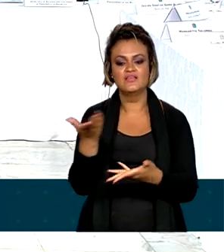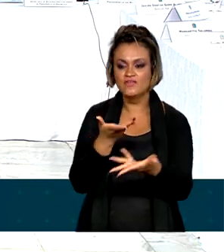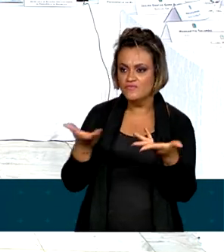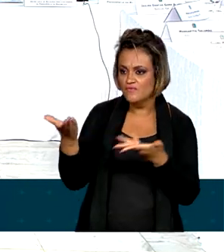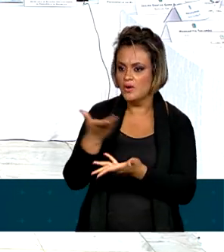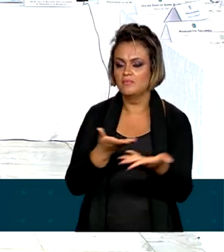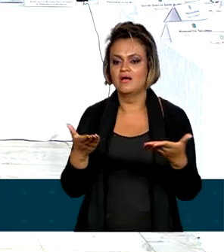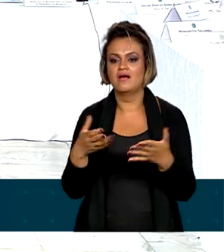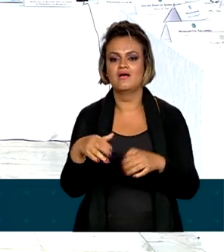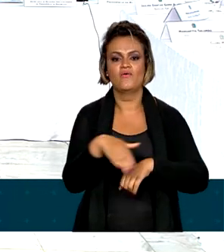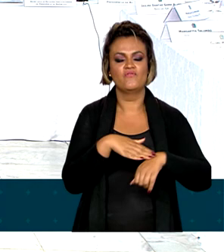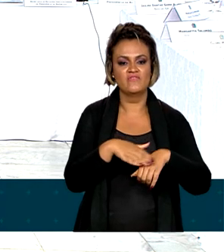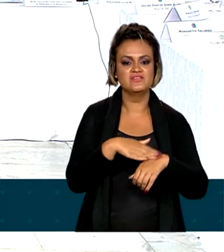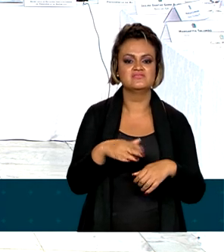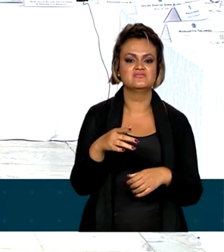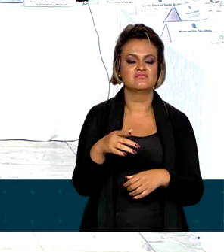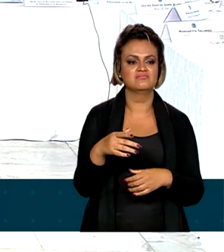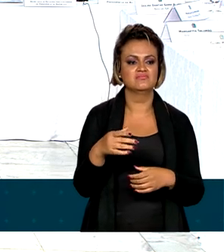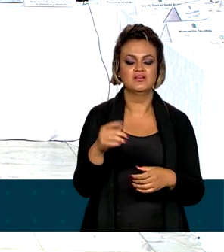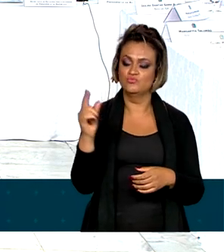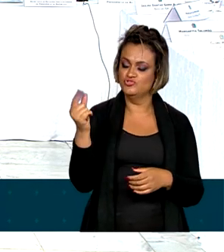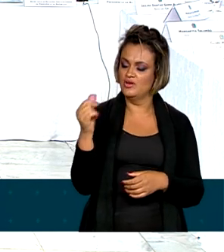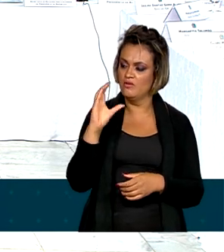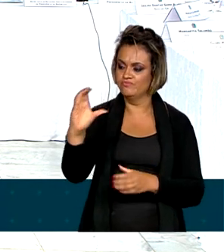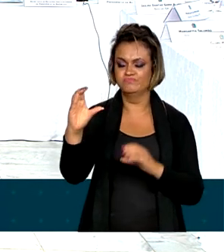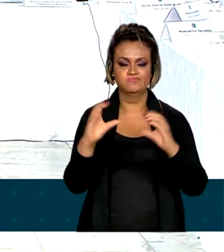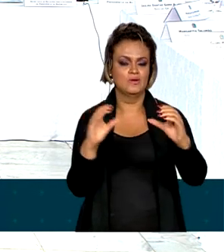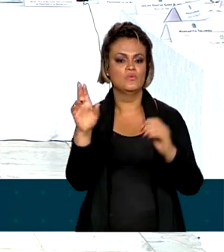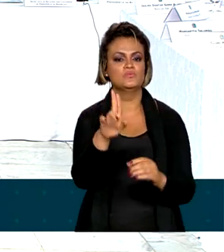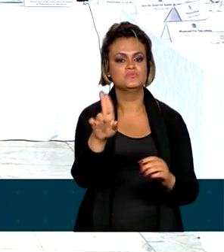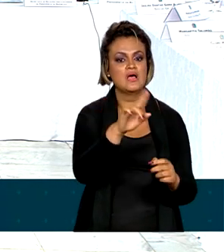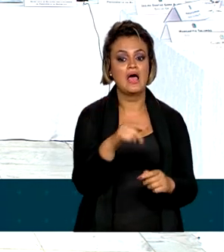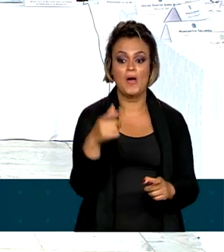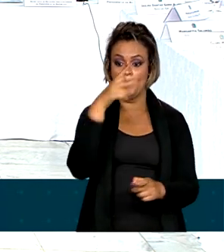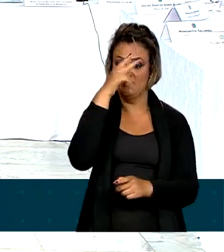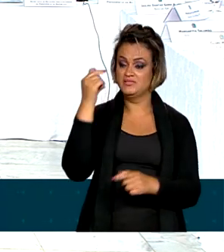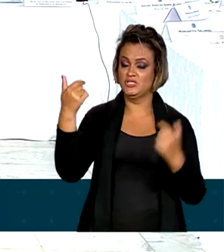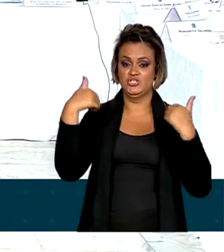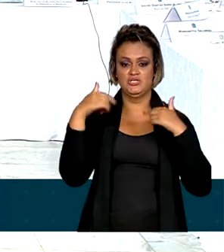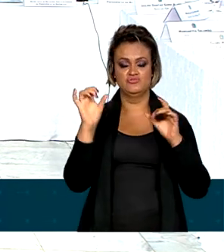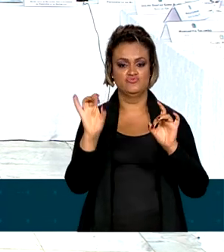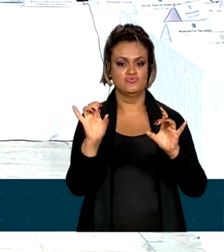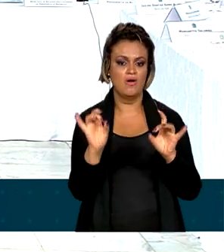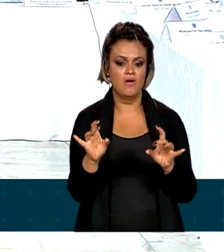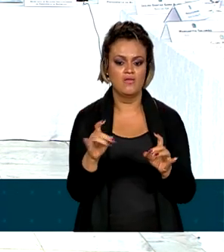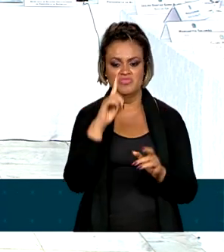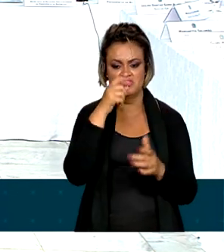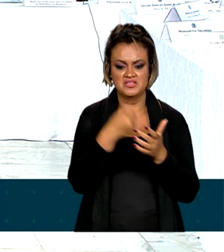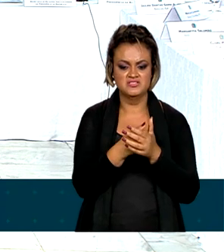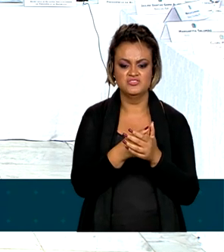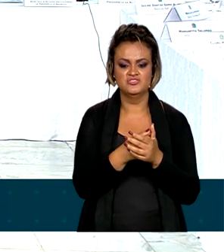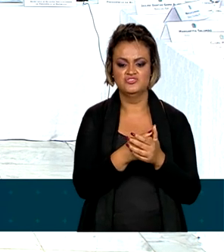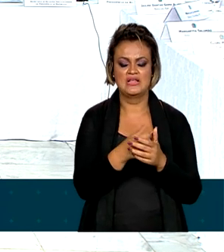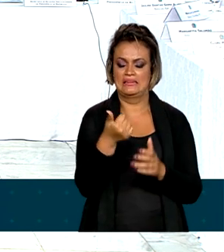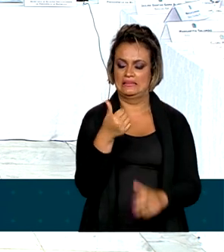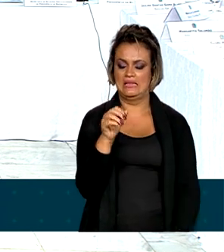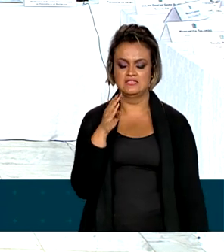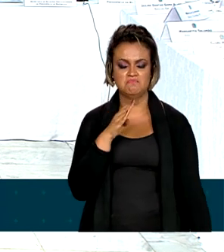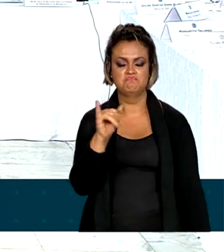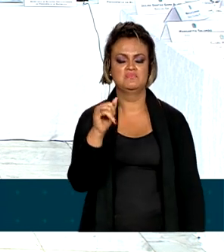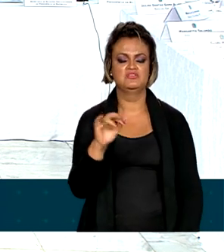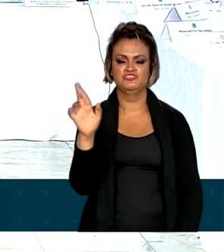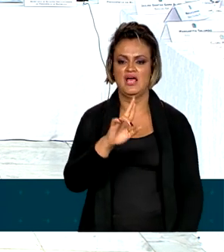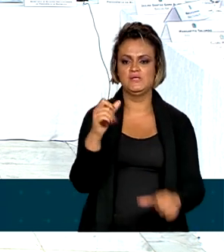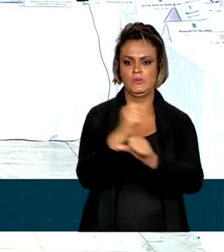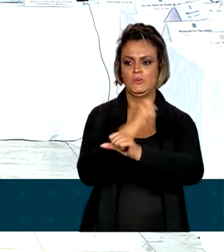as cidades o uso do dinheiro federal. Não é só daqui o presidente já que pode decidir gastar 10 bilhões de reais e